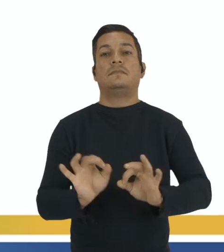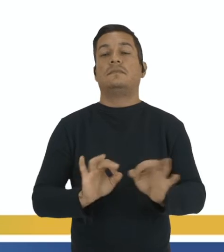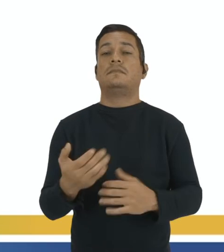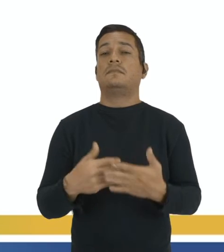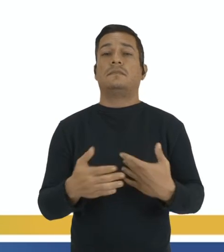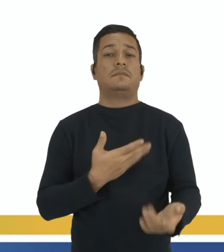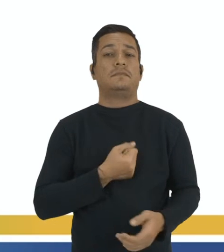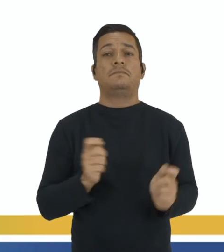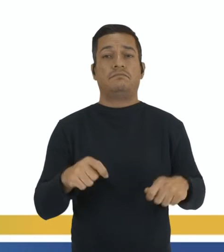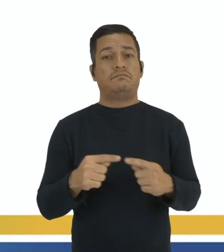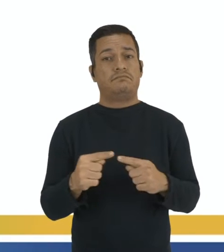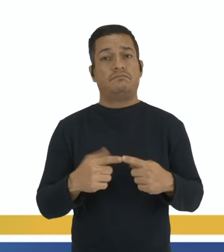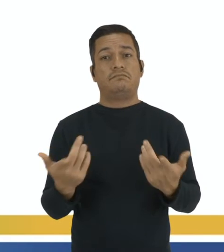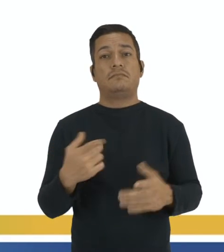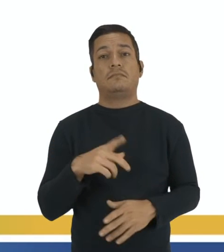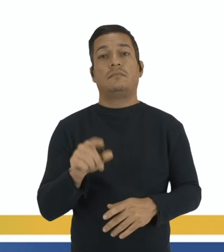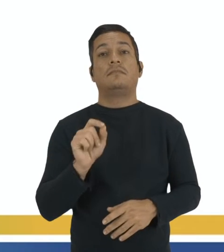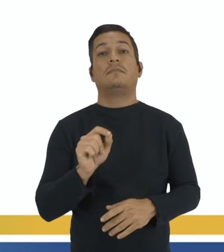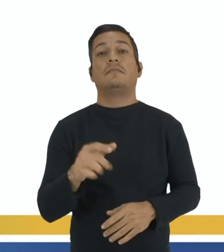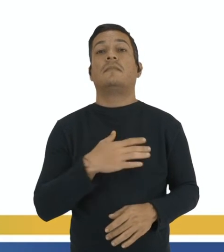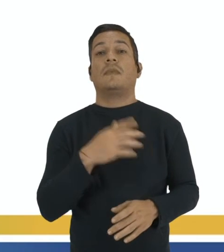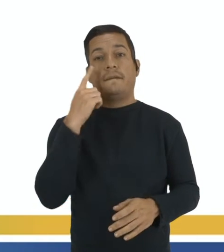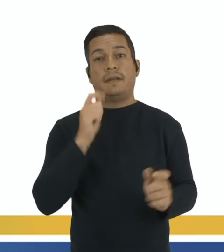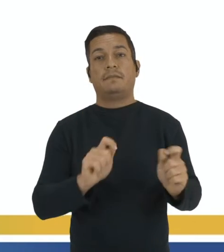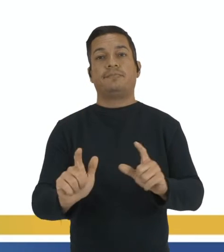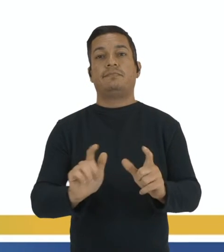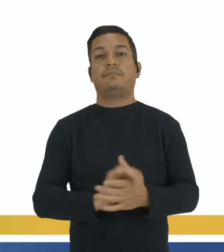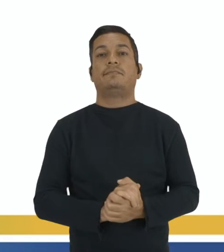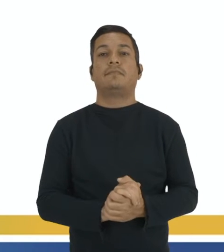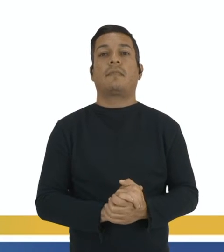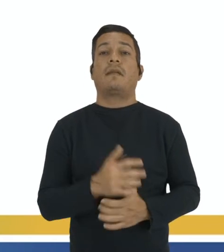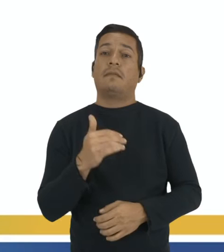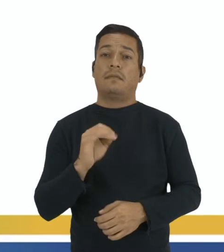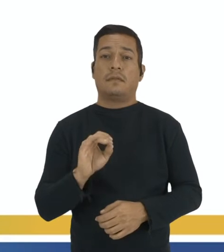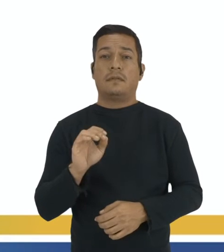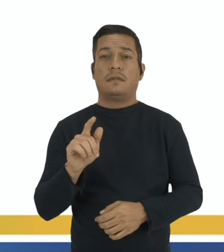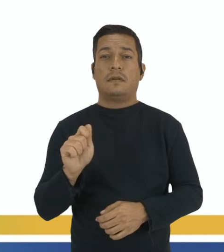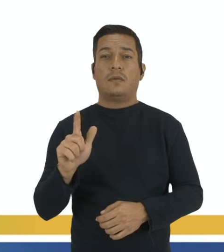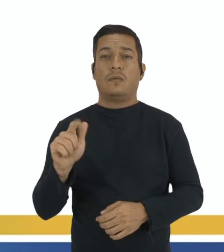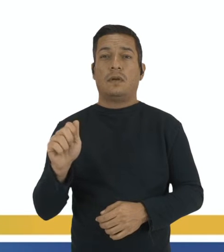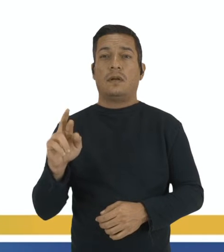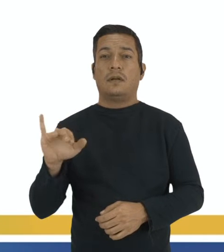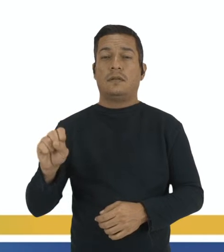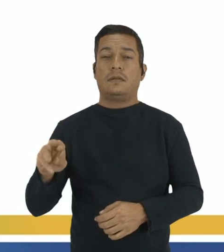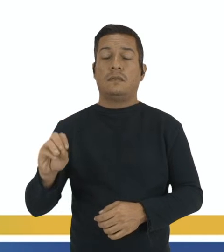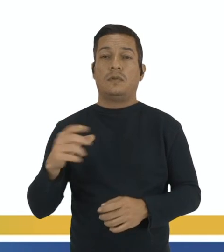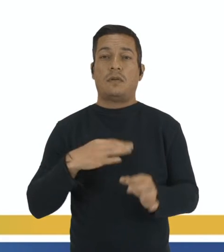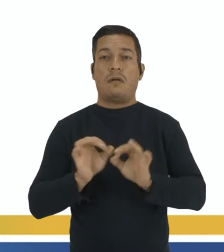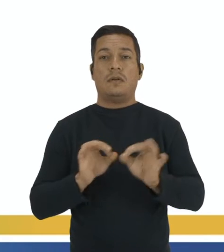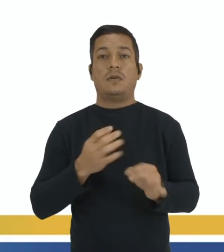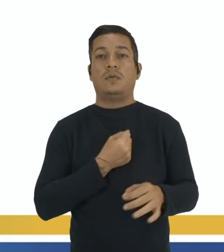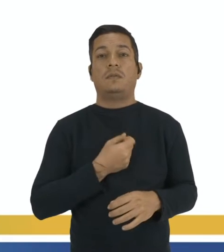qualquer número que quisermos, ok? Então, são esses, acompanhe comigo aí, esses 10 algarismos que formam o nosso sistema de